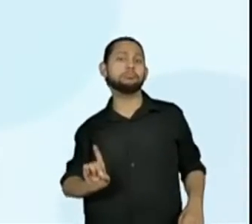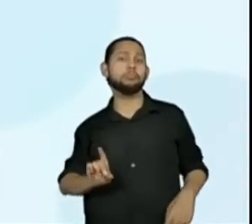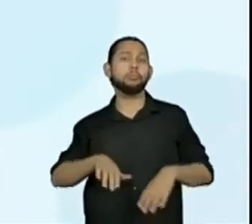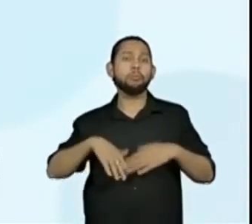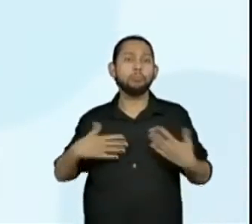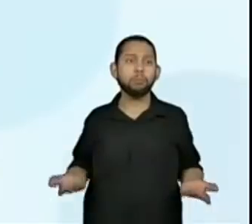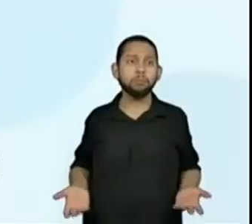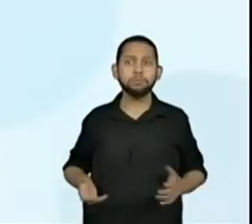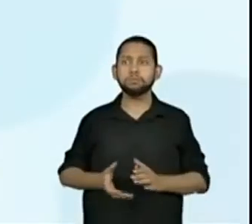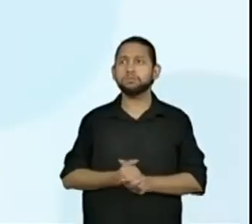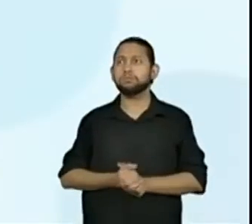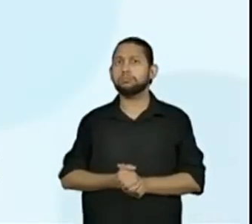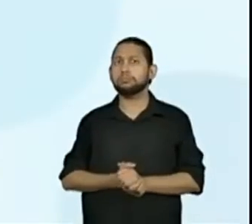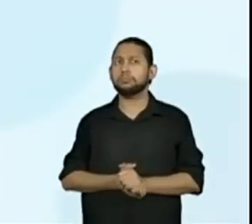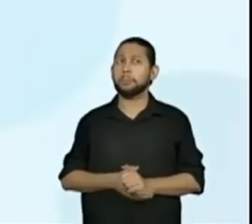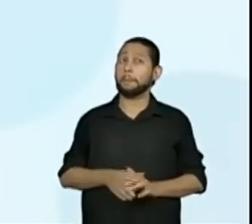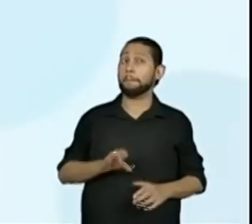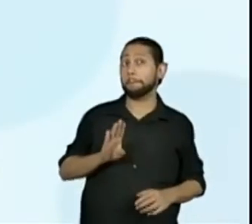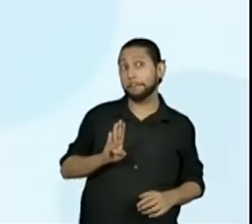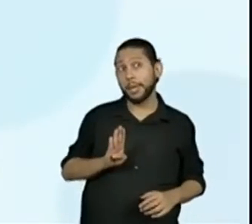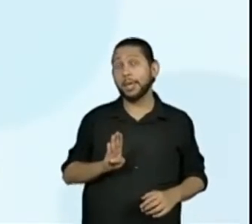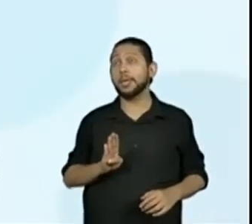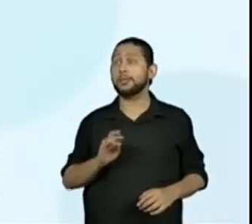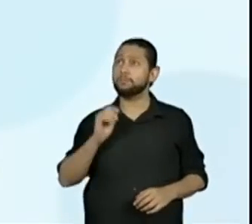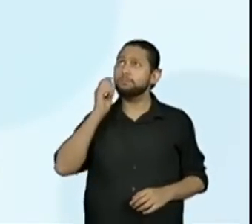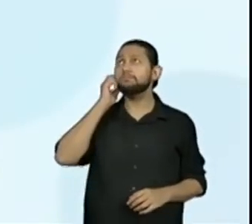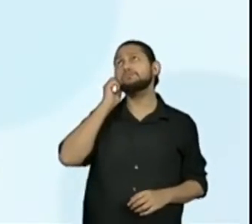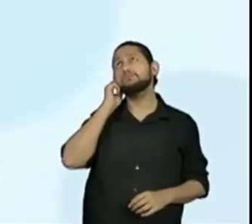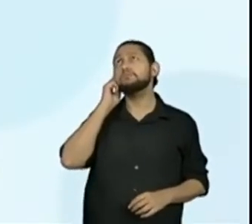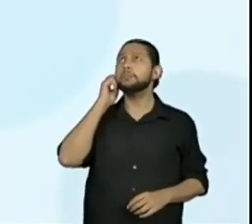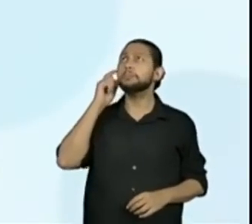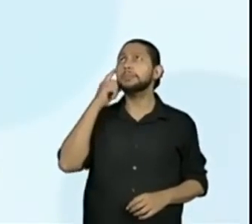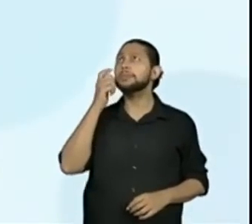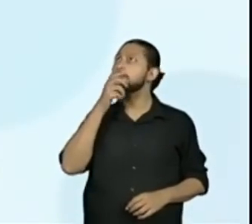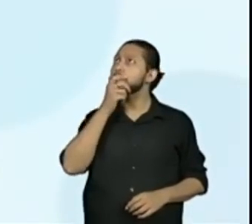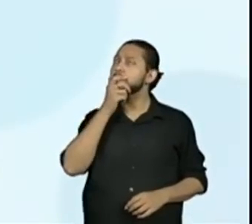B letra B talvez essa